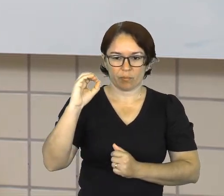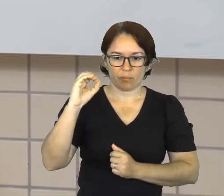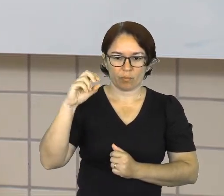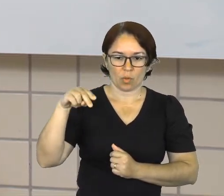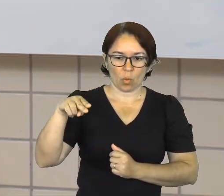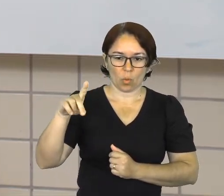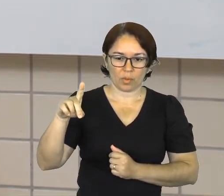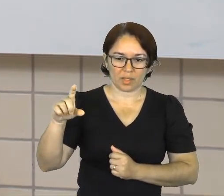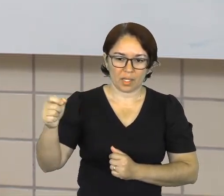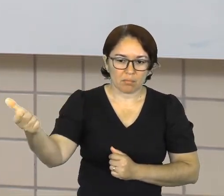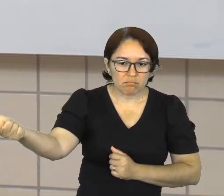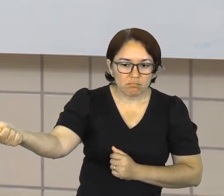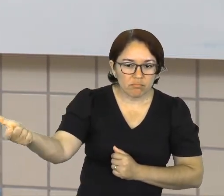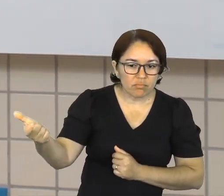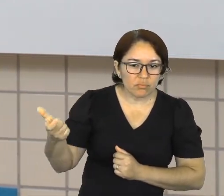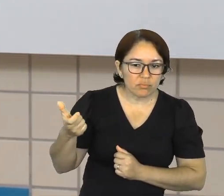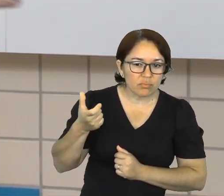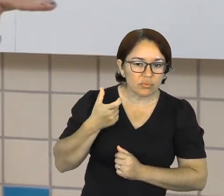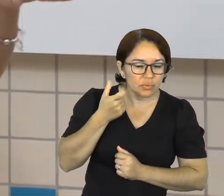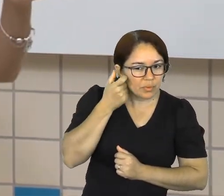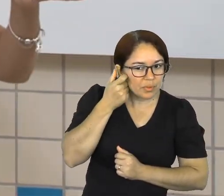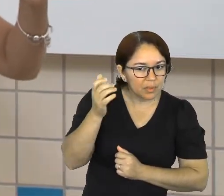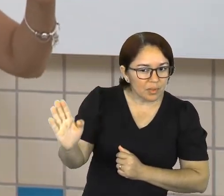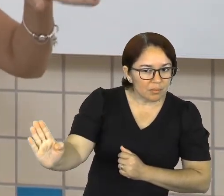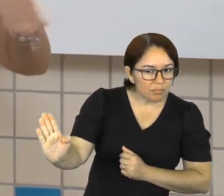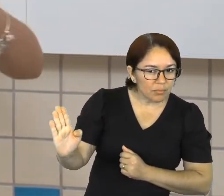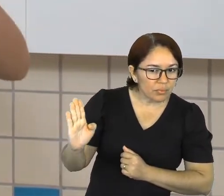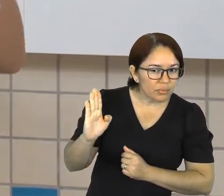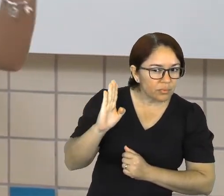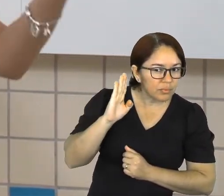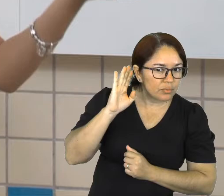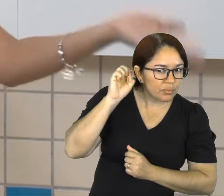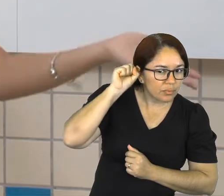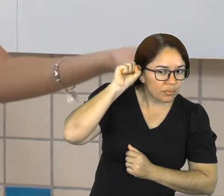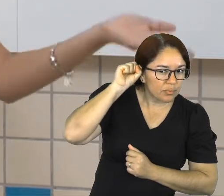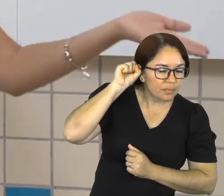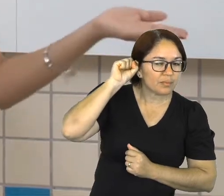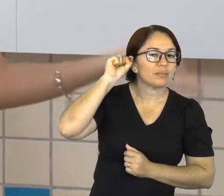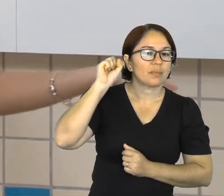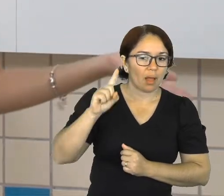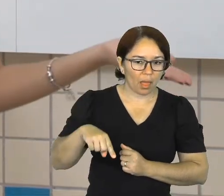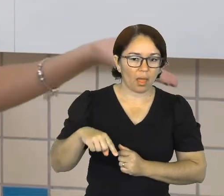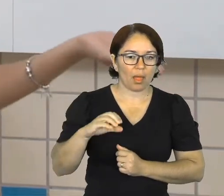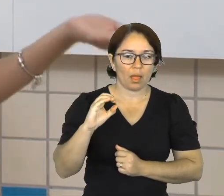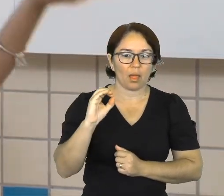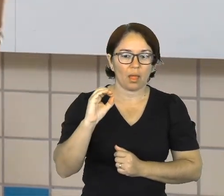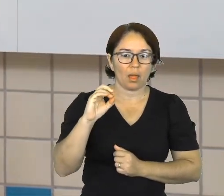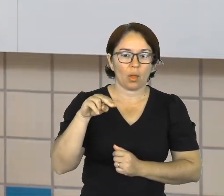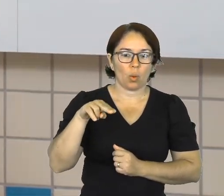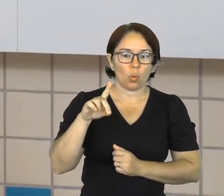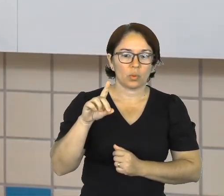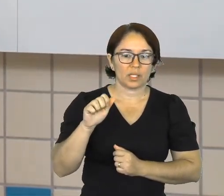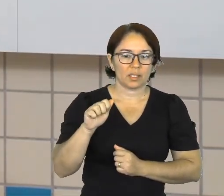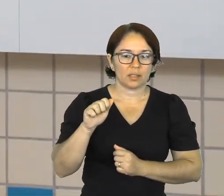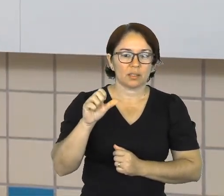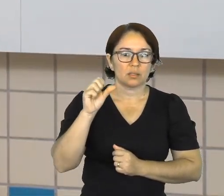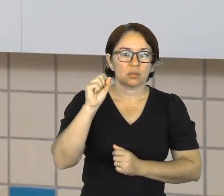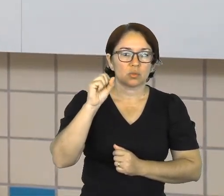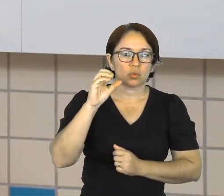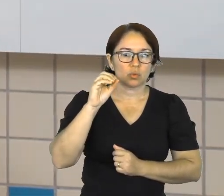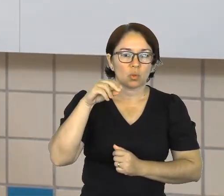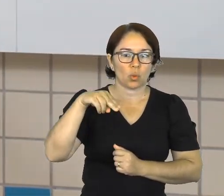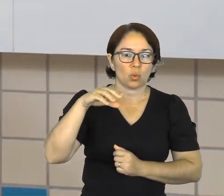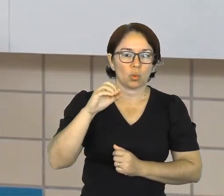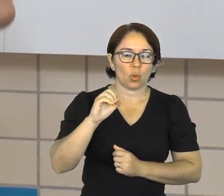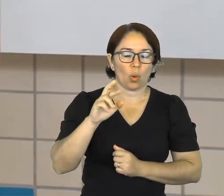mesmo caminho, né? Um caminho de linha reta. E eu dei o exemplo aí de uma onda sonora, né? Mais para frente a gente vai ver